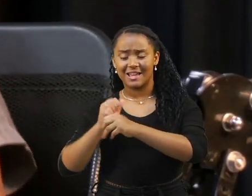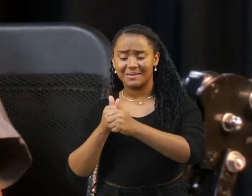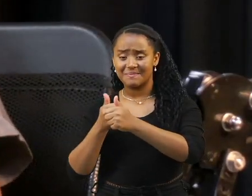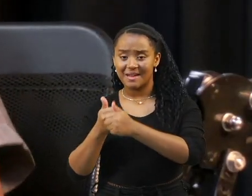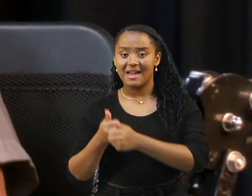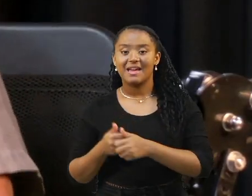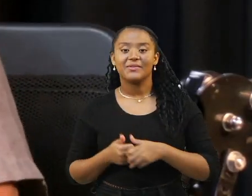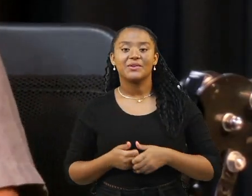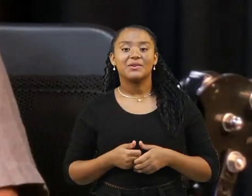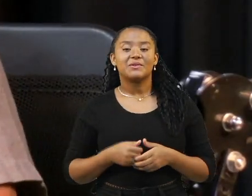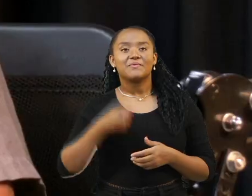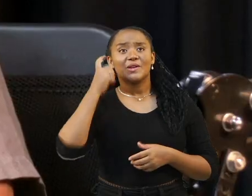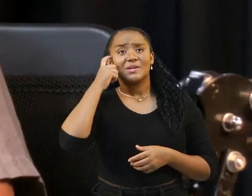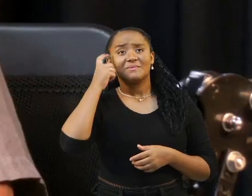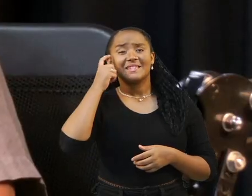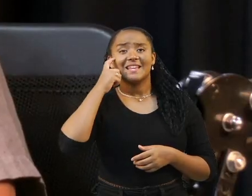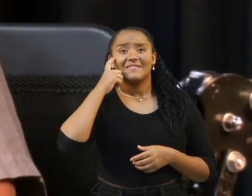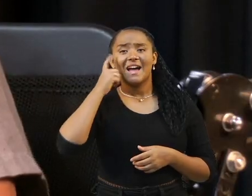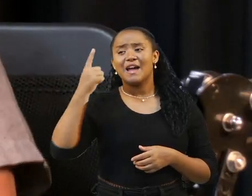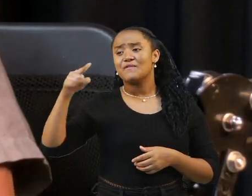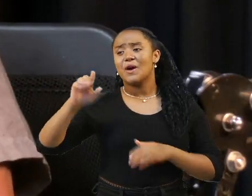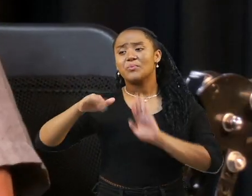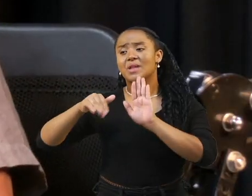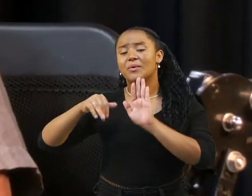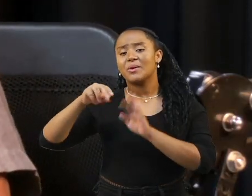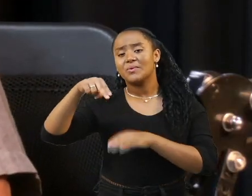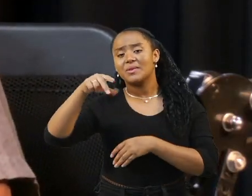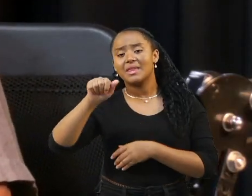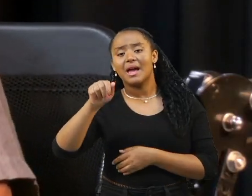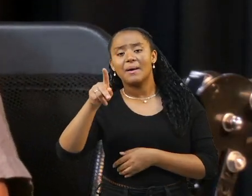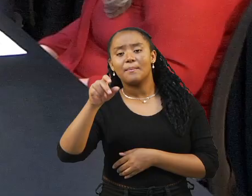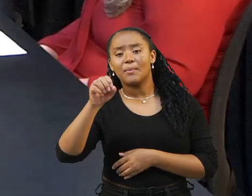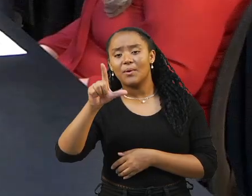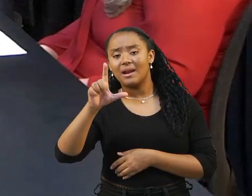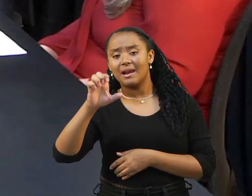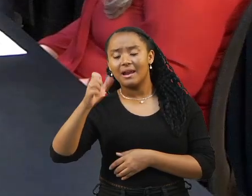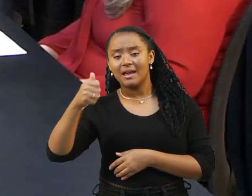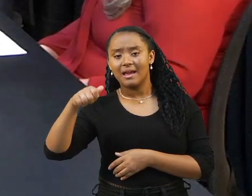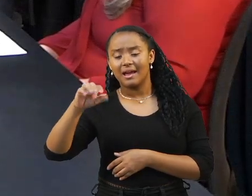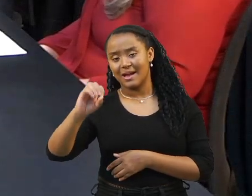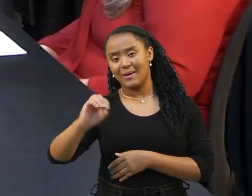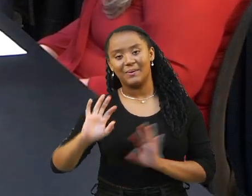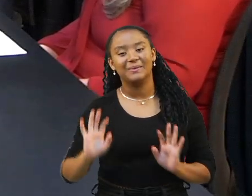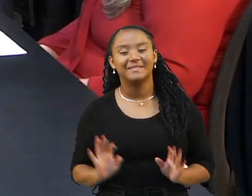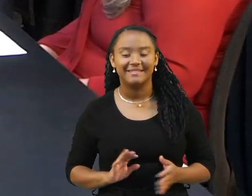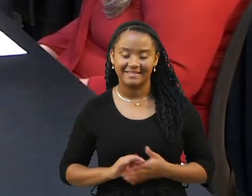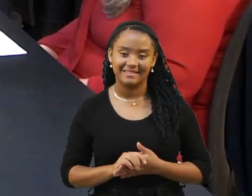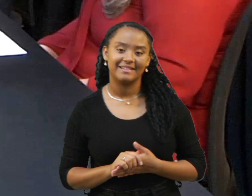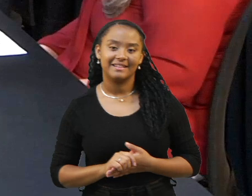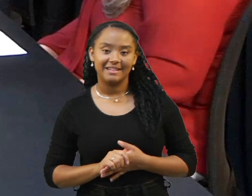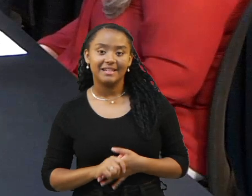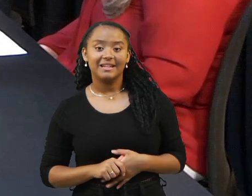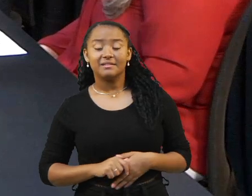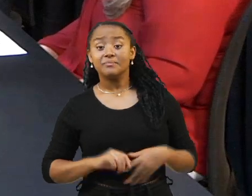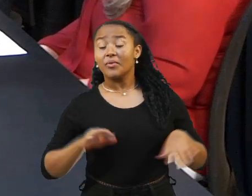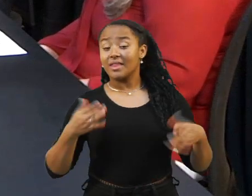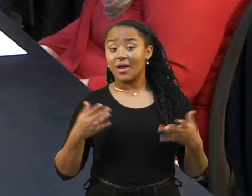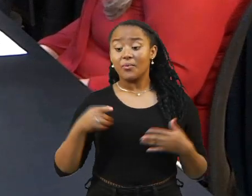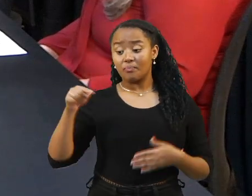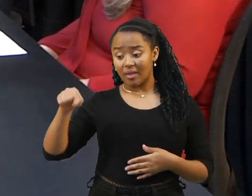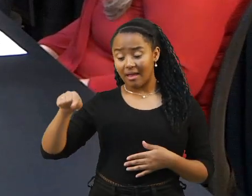assim, a gente falava, vamos nadar no Napoleão. Vamos nadar no Napoleão. E